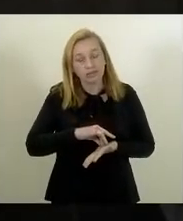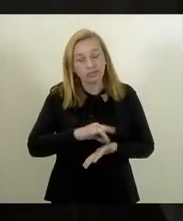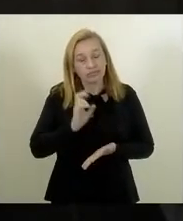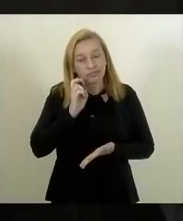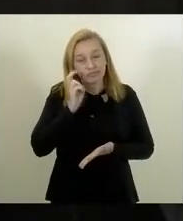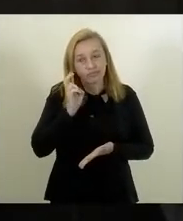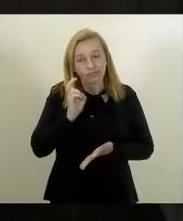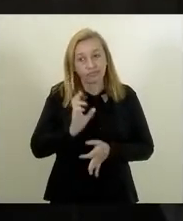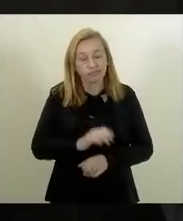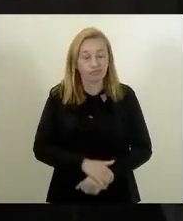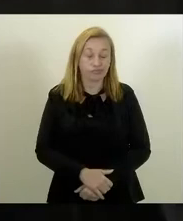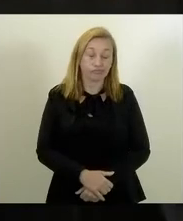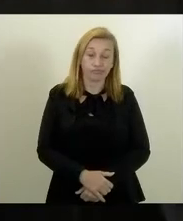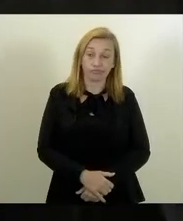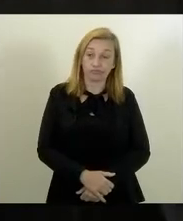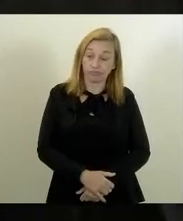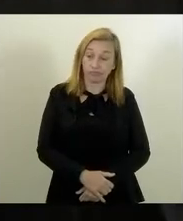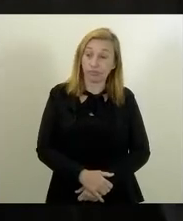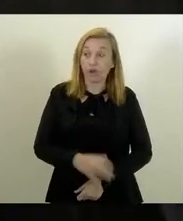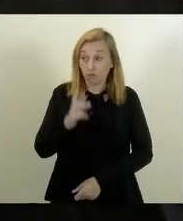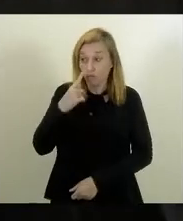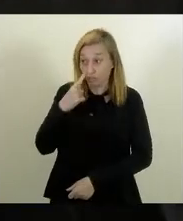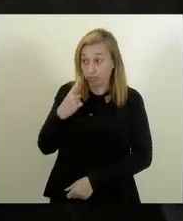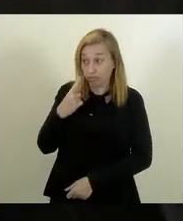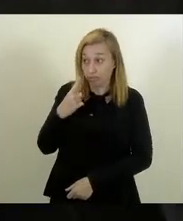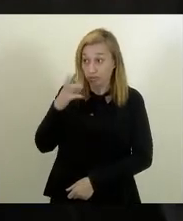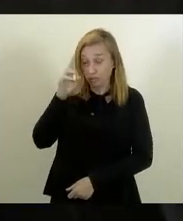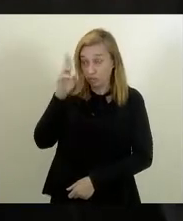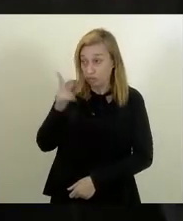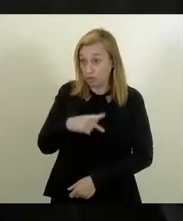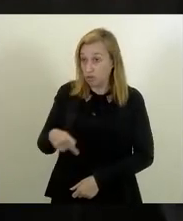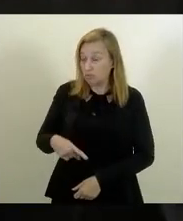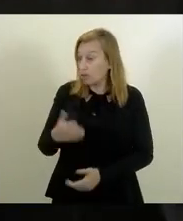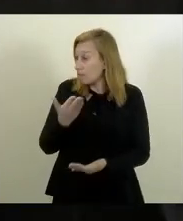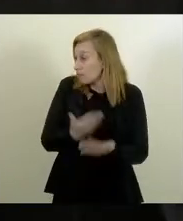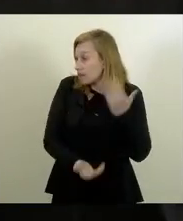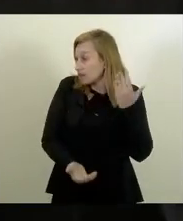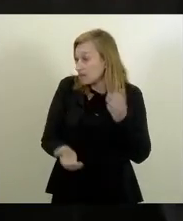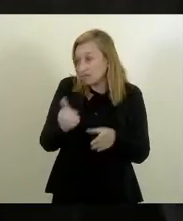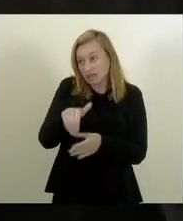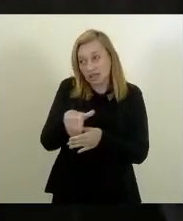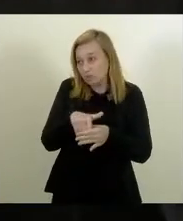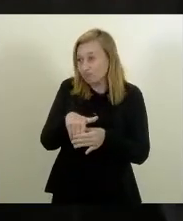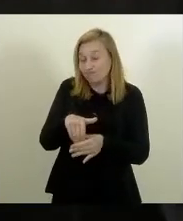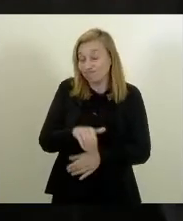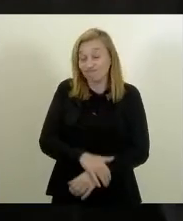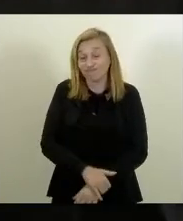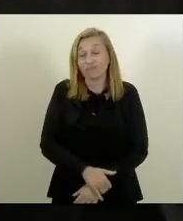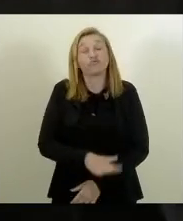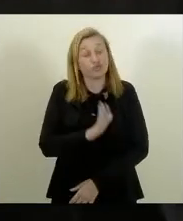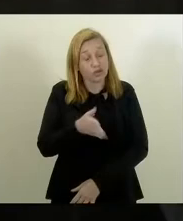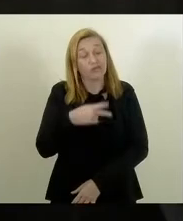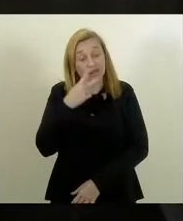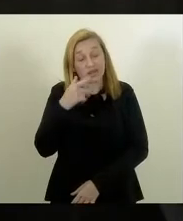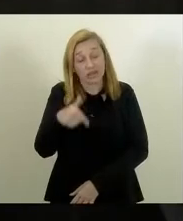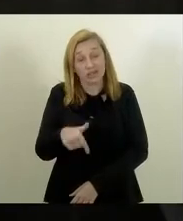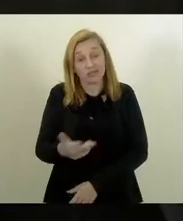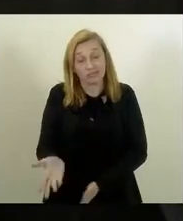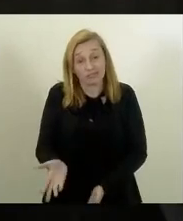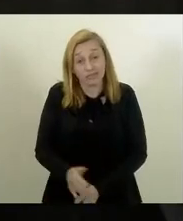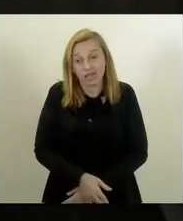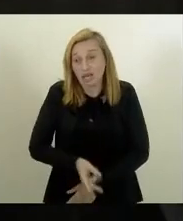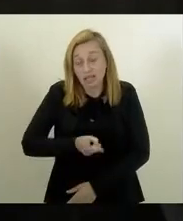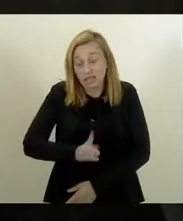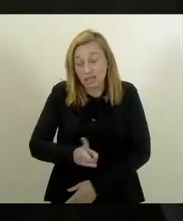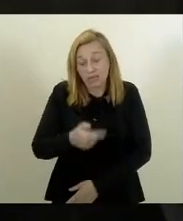constrange, viu, senhor presidente? Não é perder votação. Eu já disse aqui, sempre